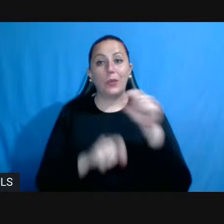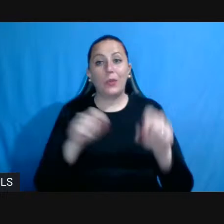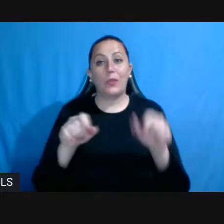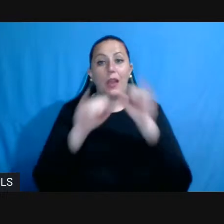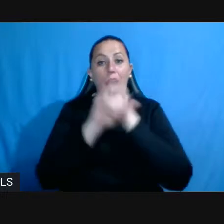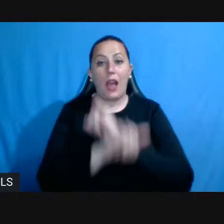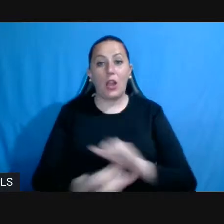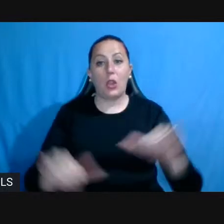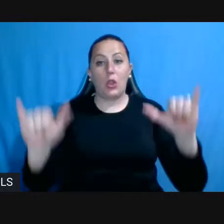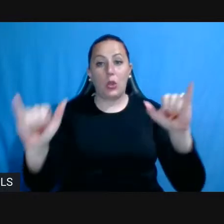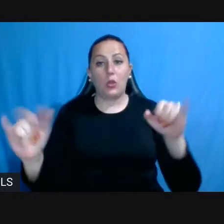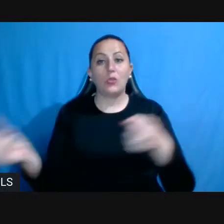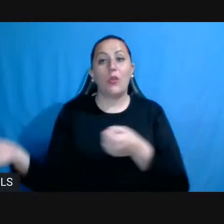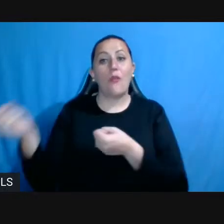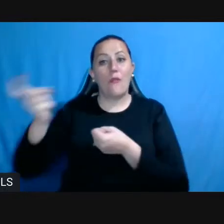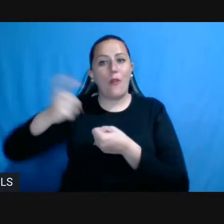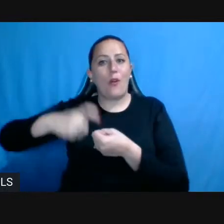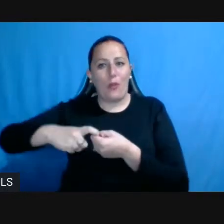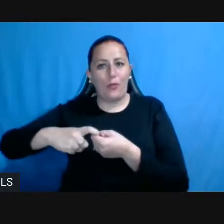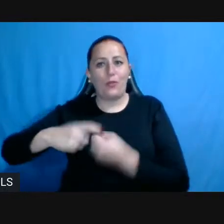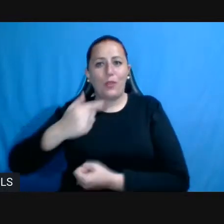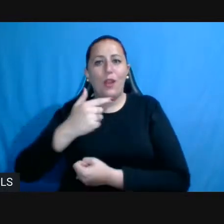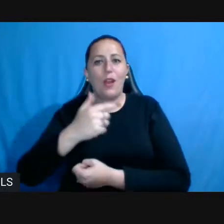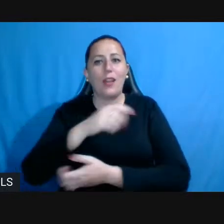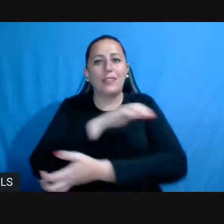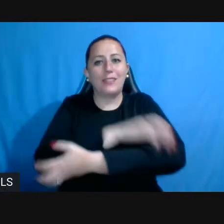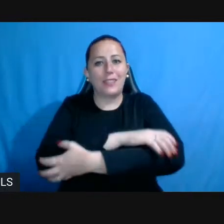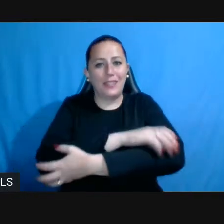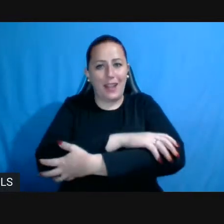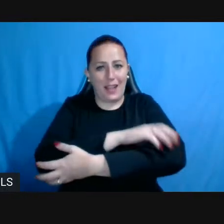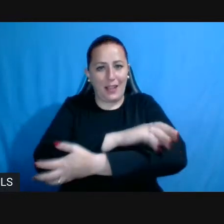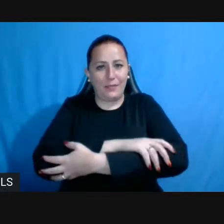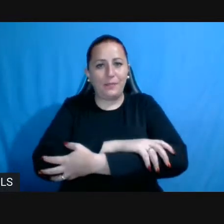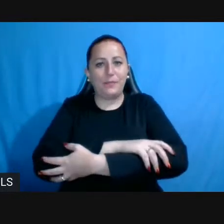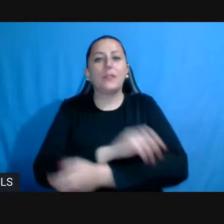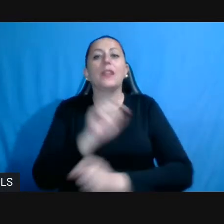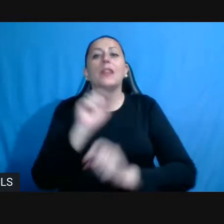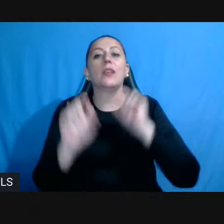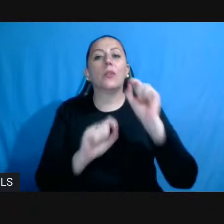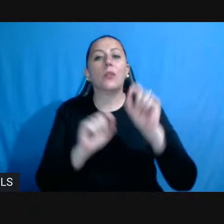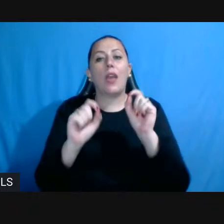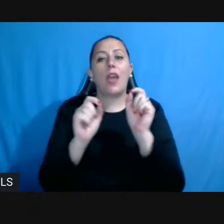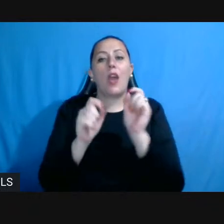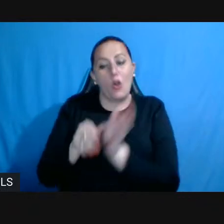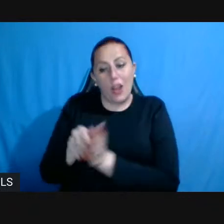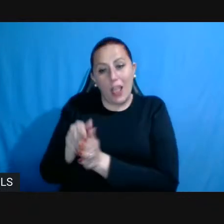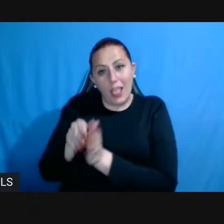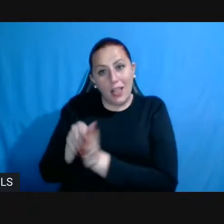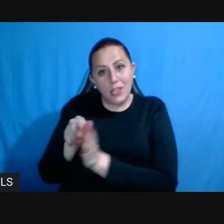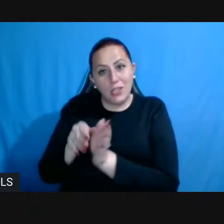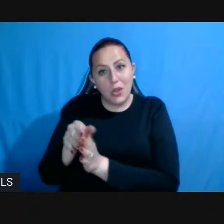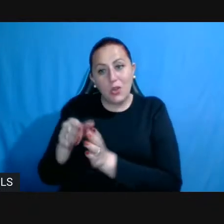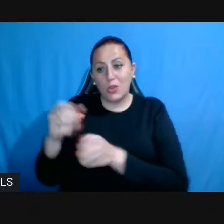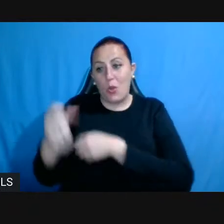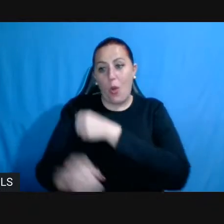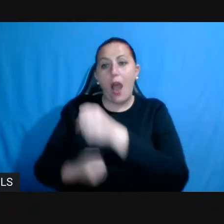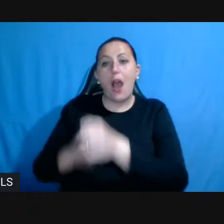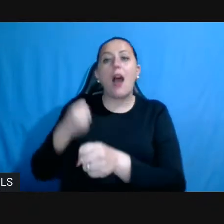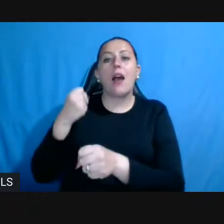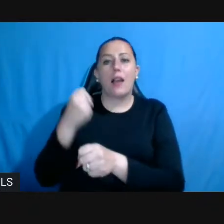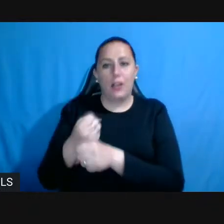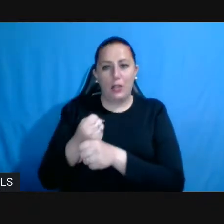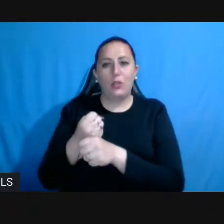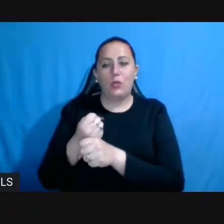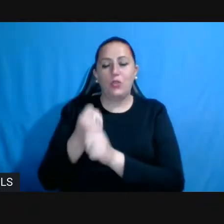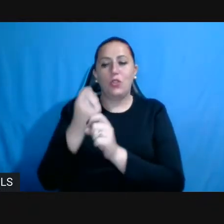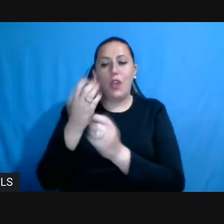nosso diretor de ensino, o André de Miquei, que passará as orientações para o ano letivo de ensino